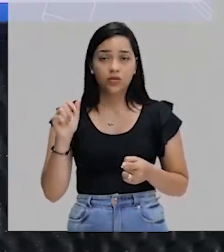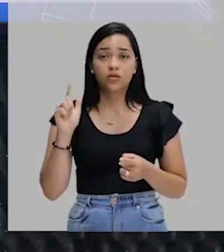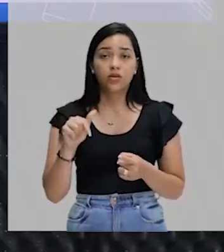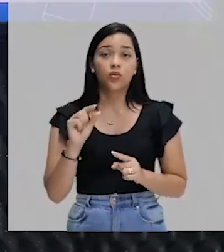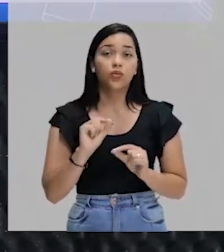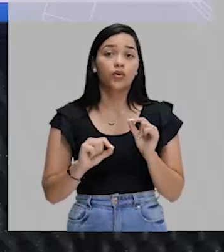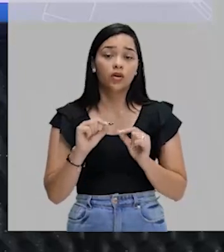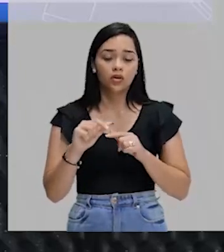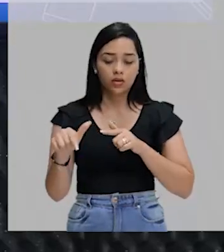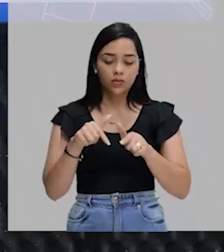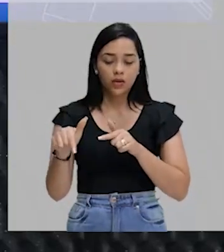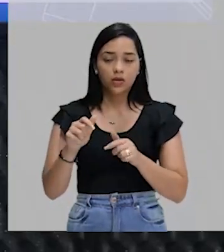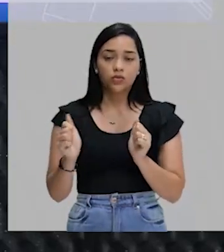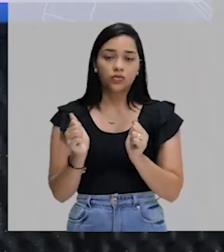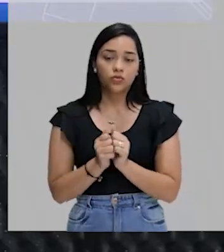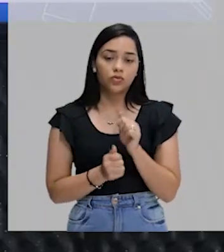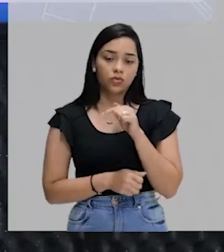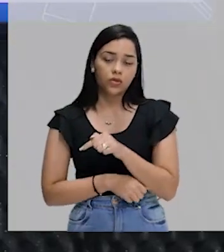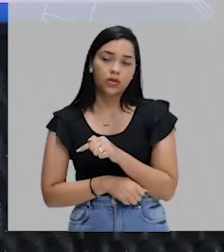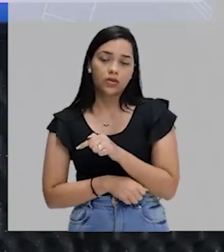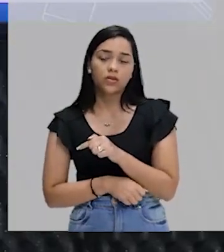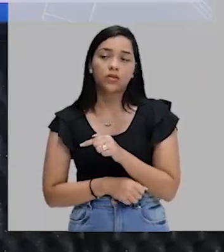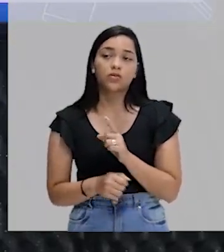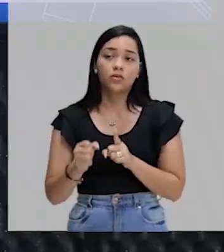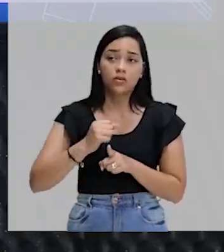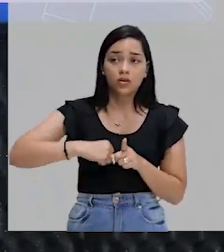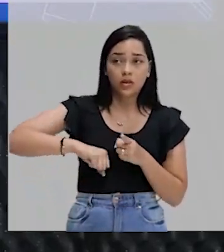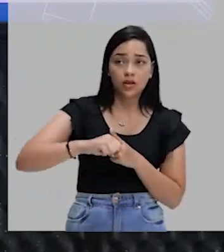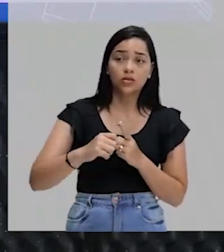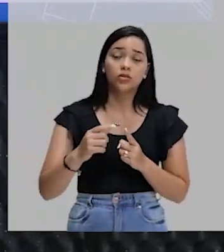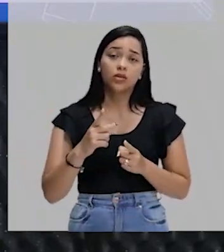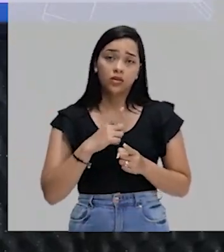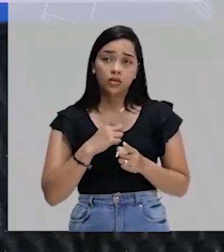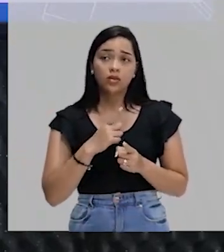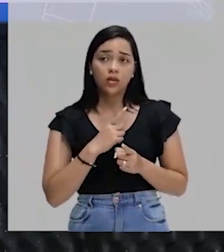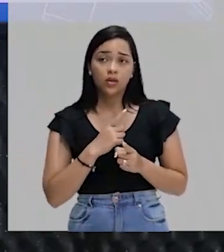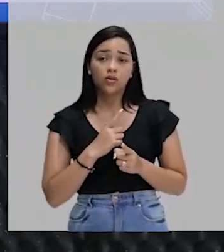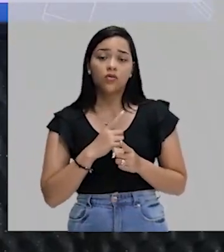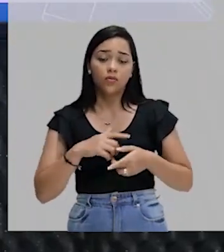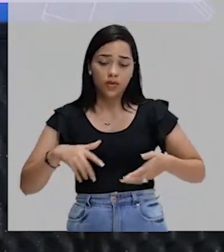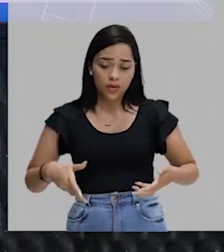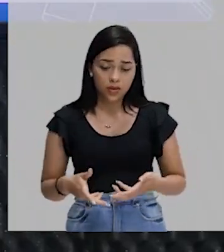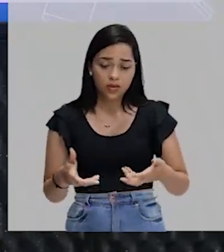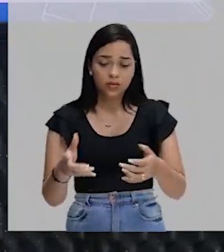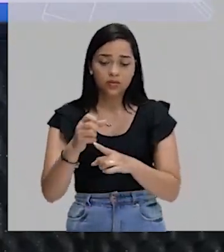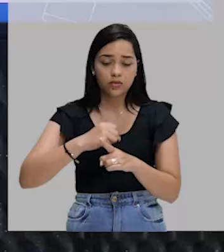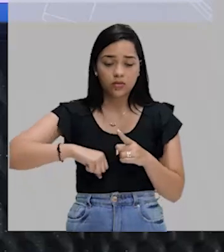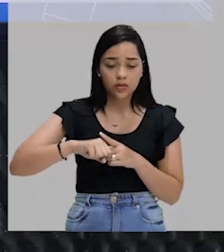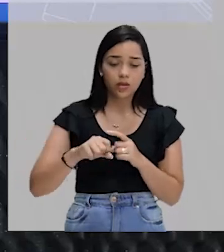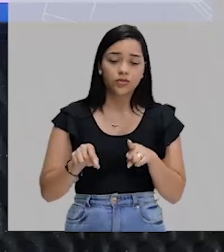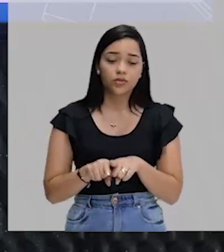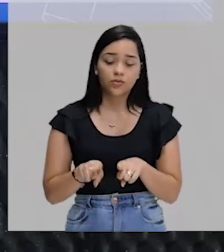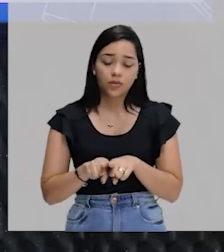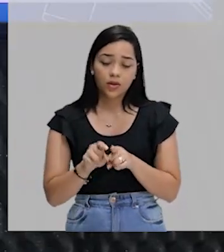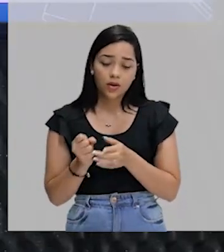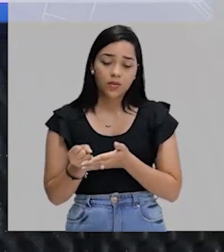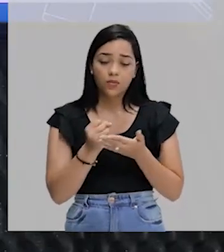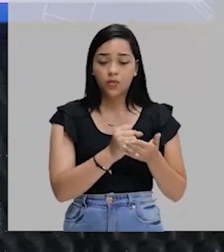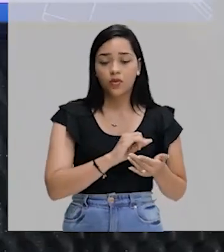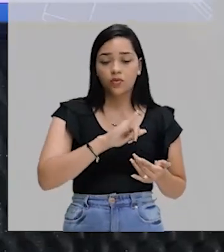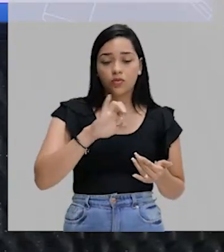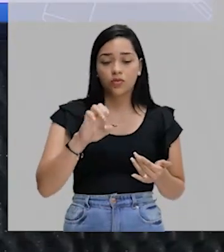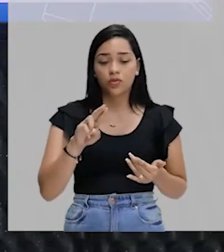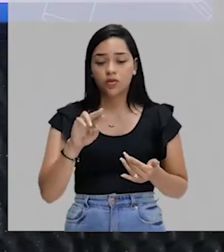basicamente trabalhavam com essas sociedades. E existe uma reação dessas sociedades, inclusive com o apoio dos